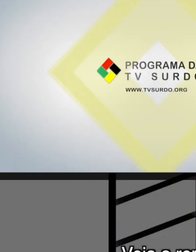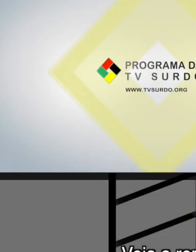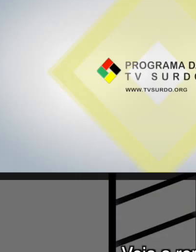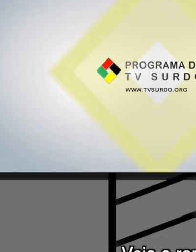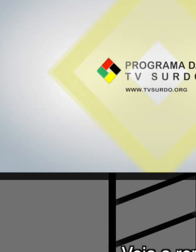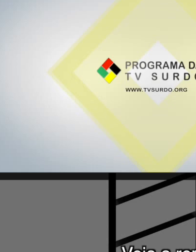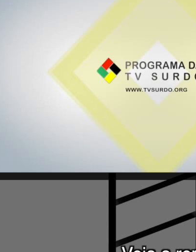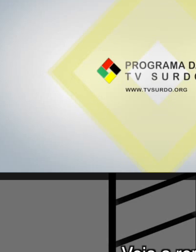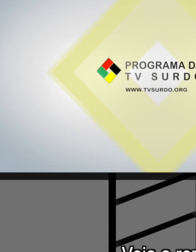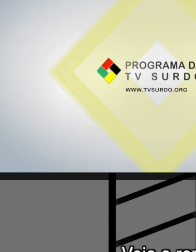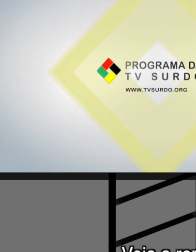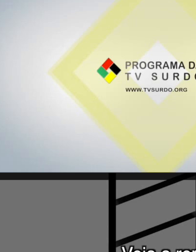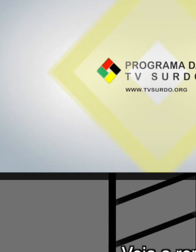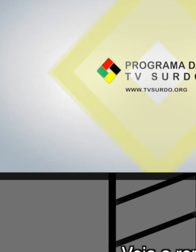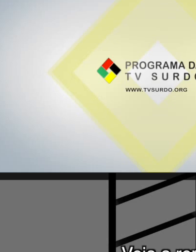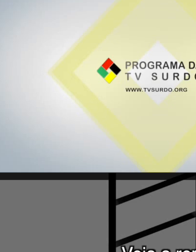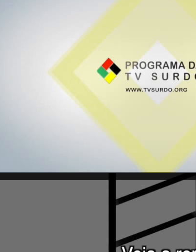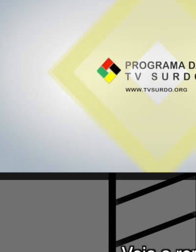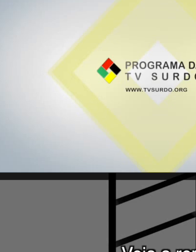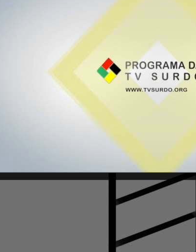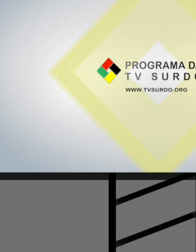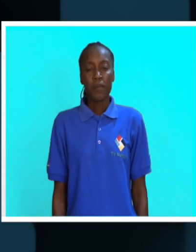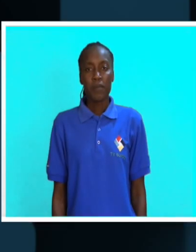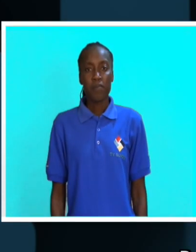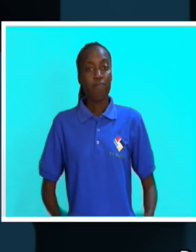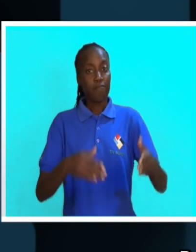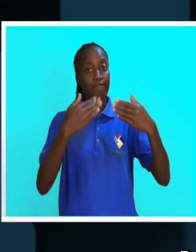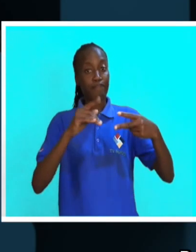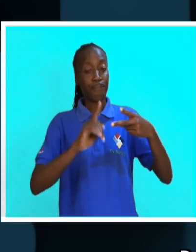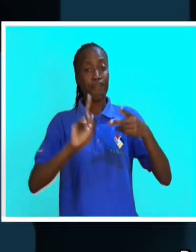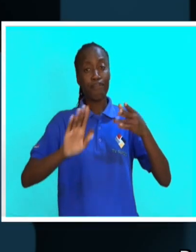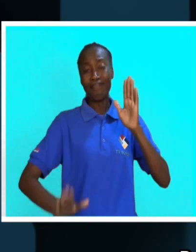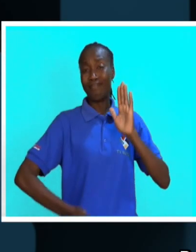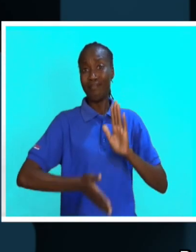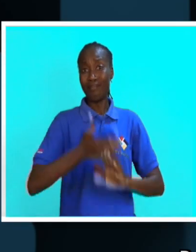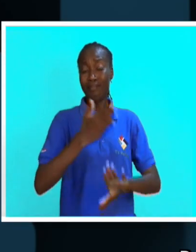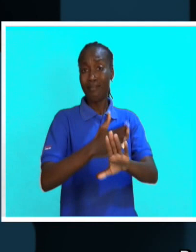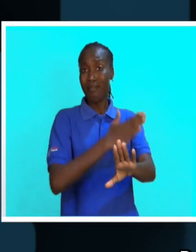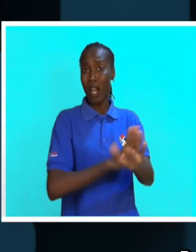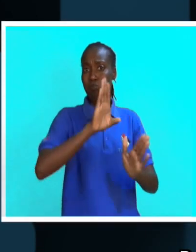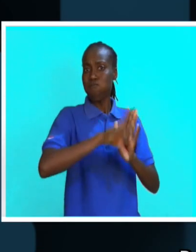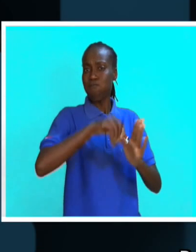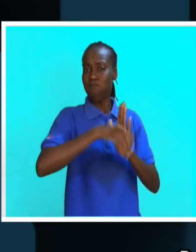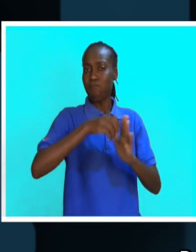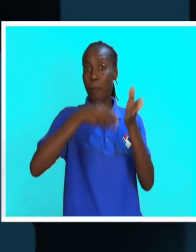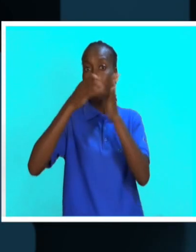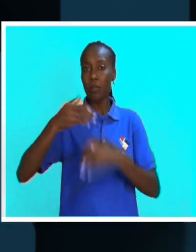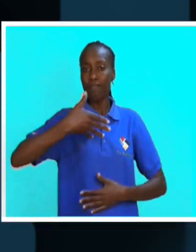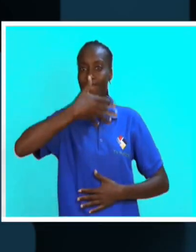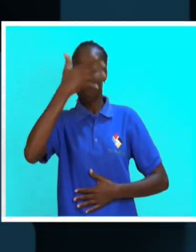Veja a reportagem de Abdul Ibrahimo. Depois da onda de sequestros de